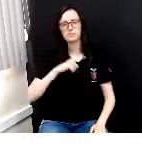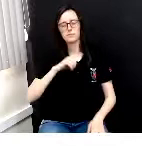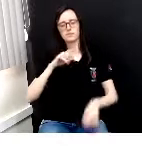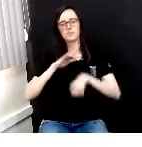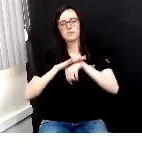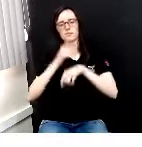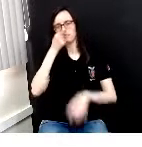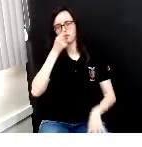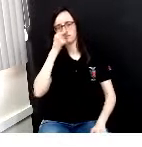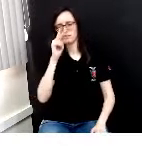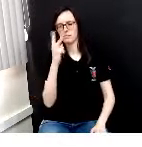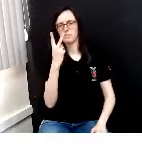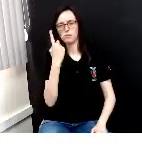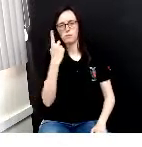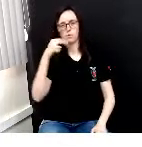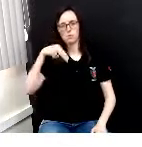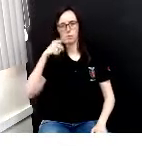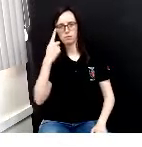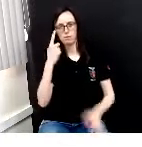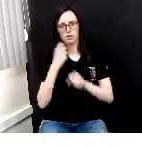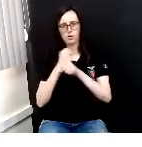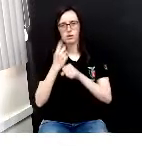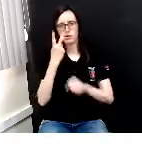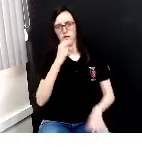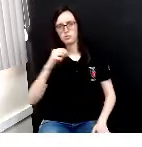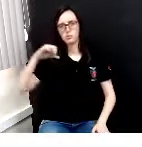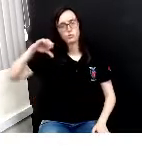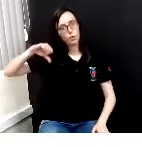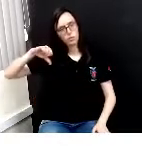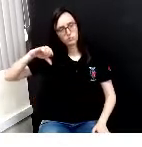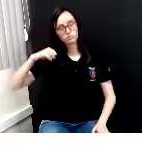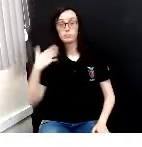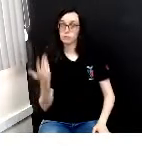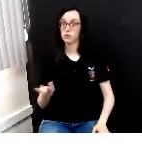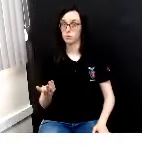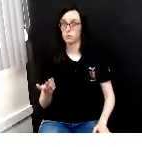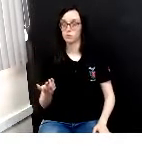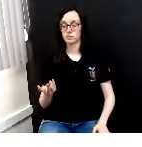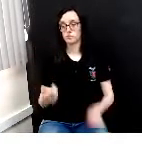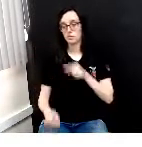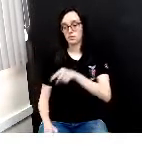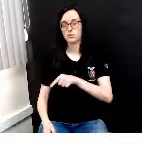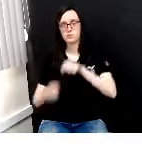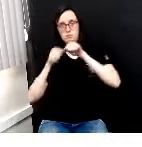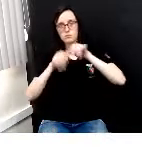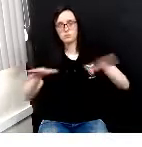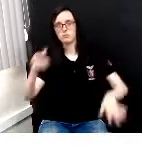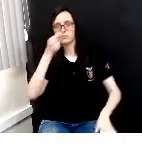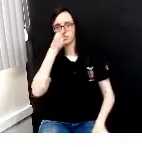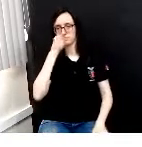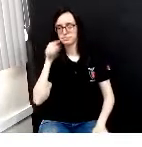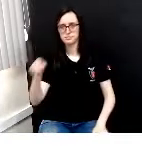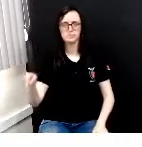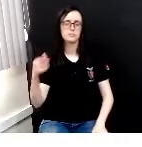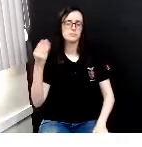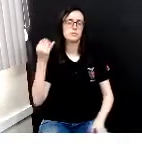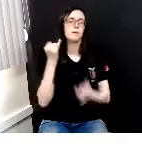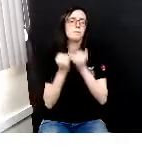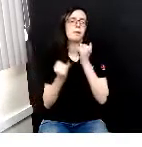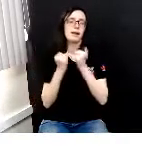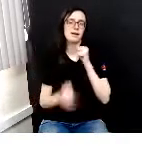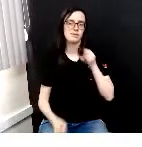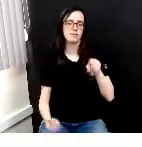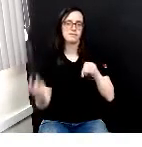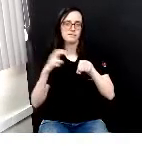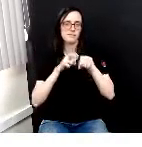influenza H1N1 de 2009? Então, o quadro gripal é muito parecido